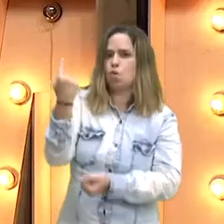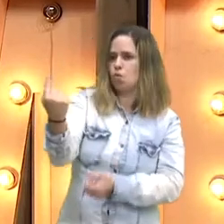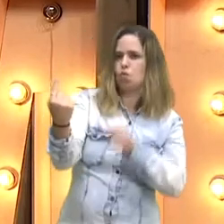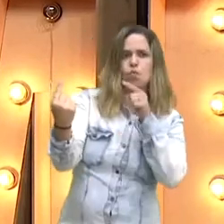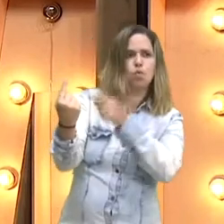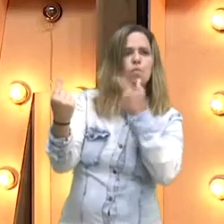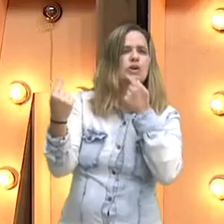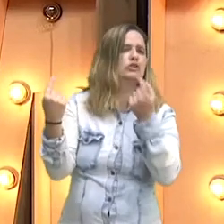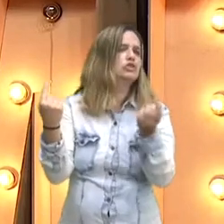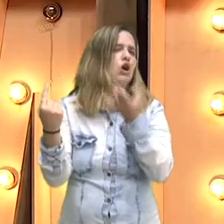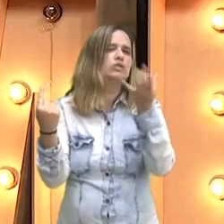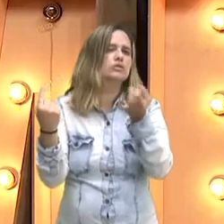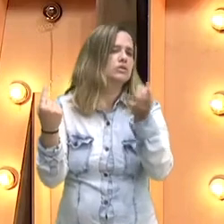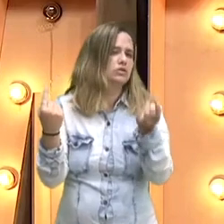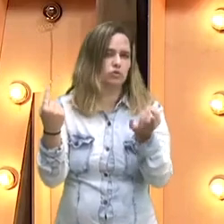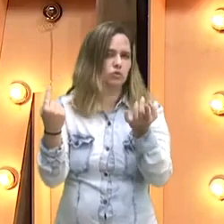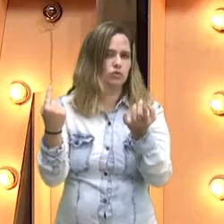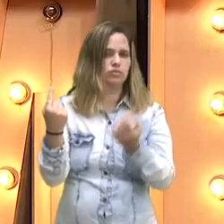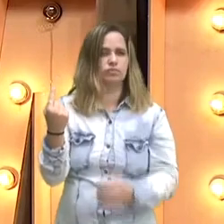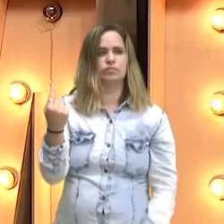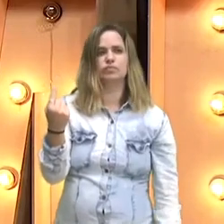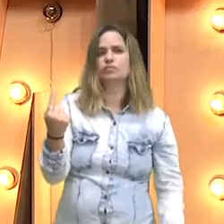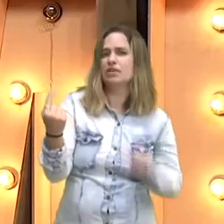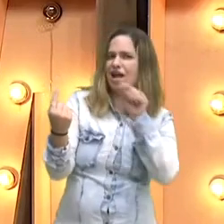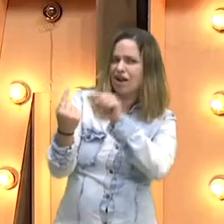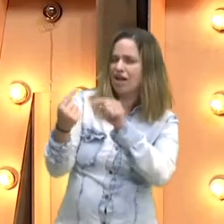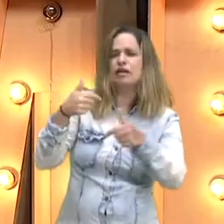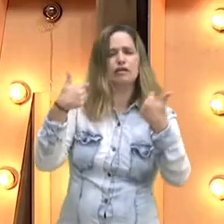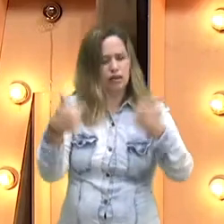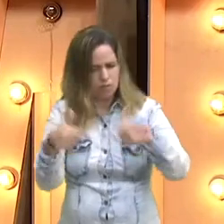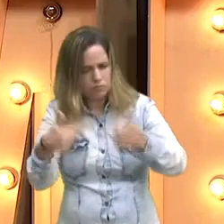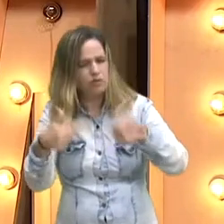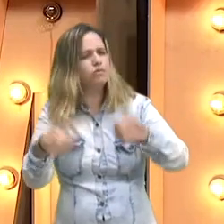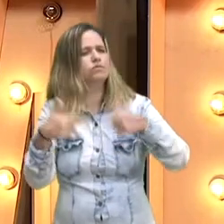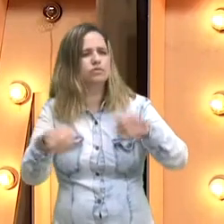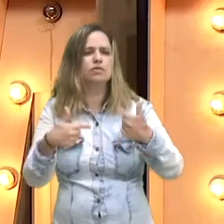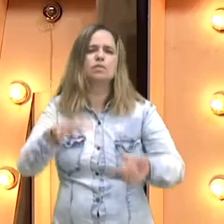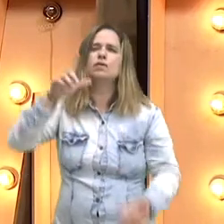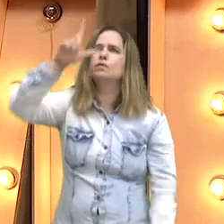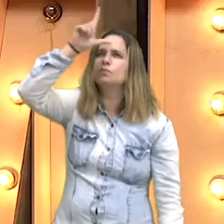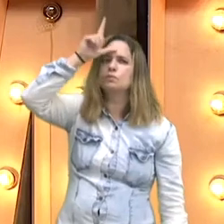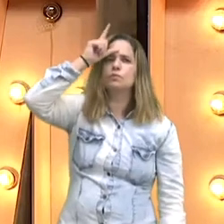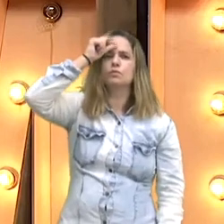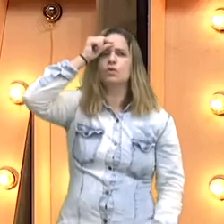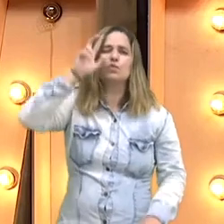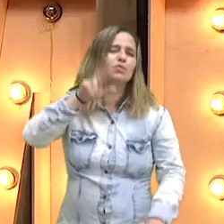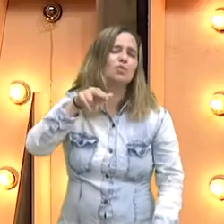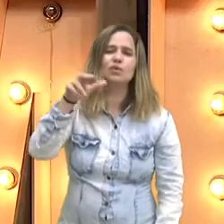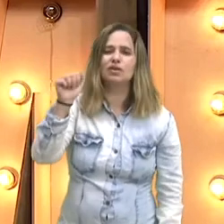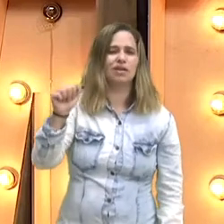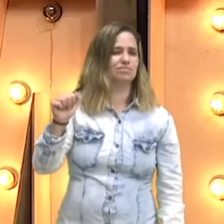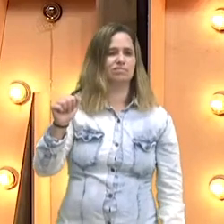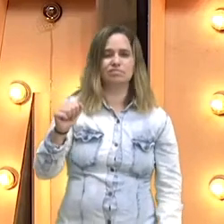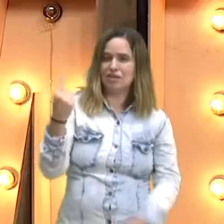filho nem irmão, trabalhava sem parar, contudo seus olhos não se satisfaziam com a sua riqueza. Ele